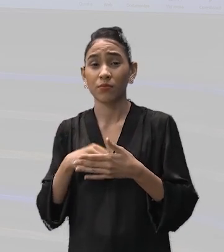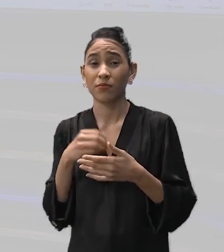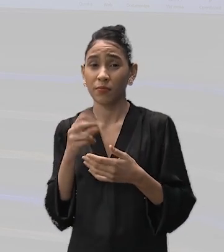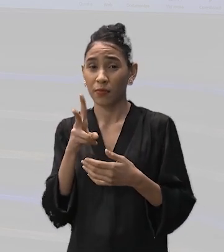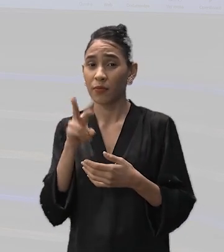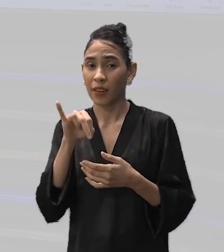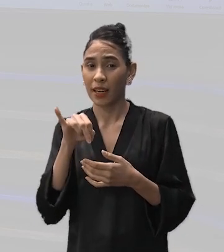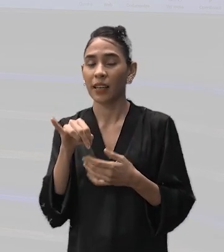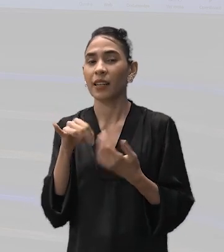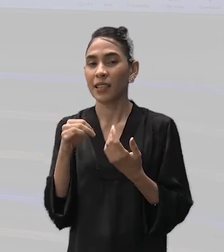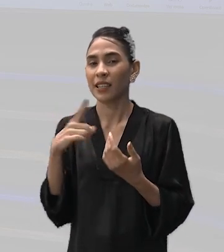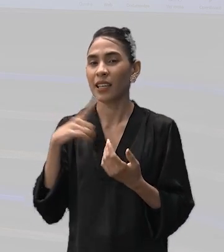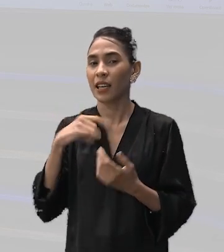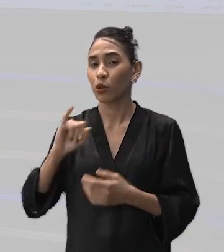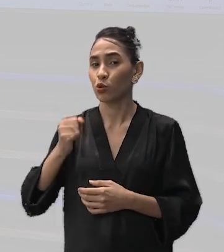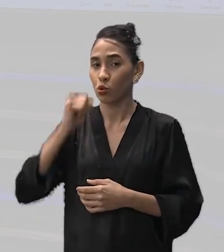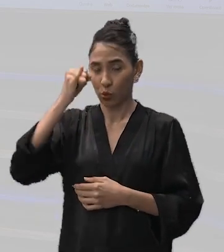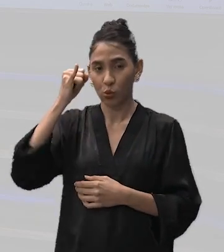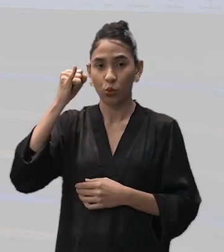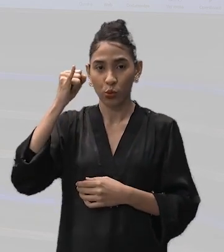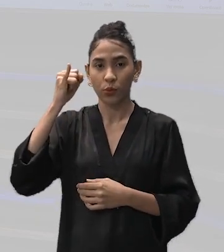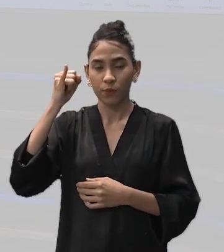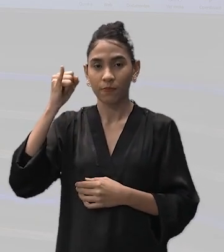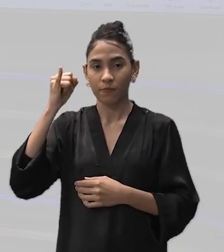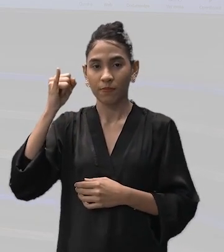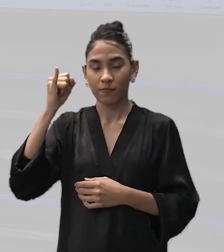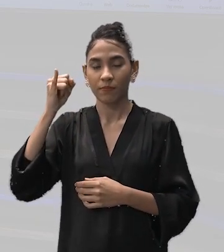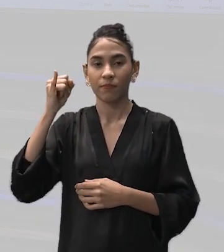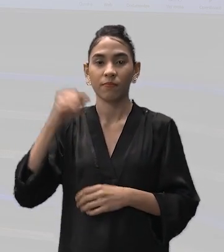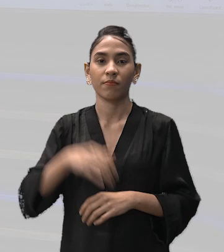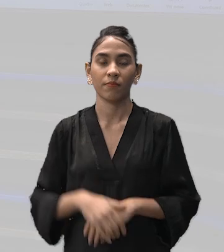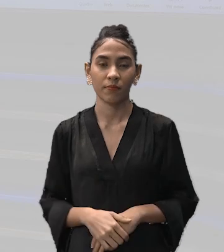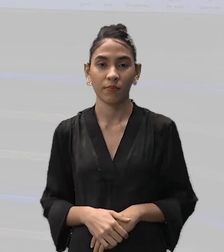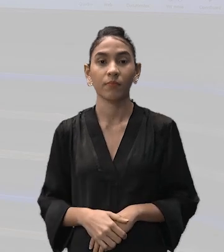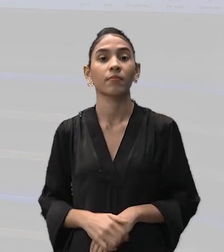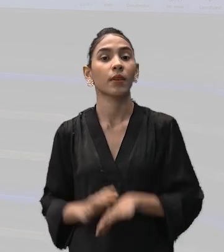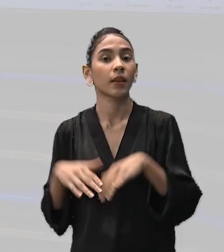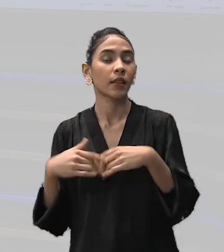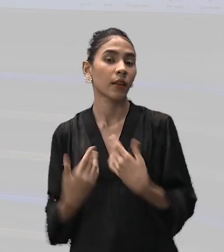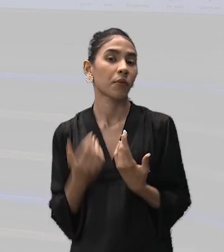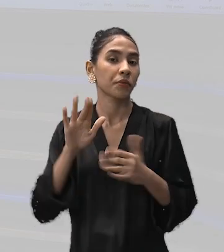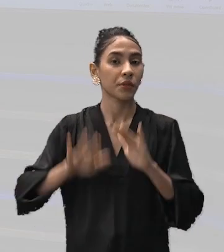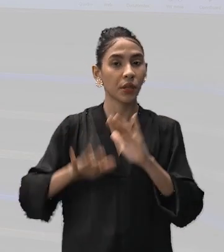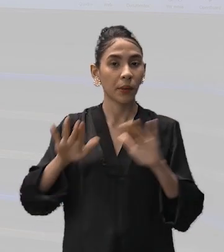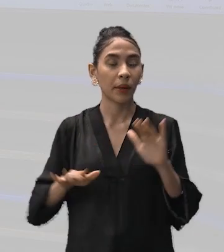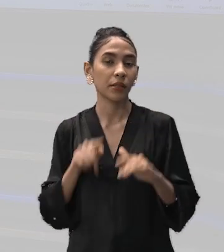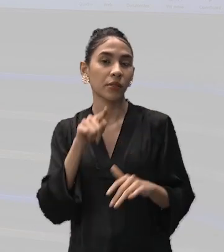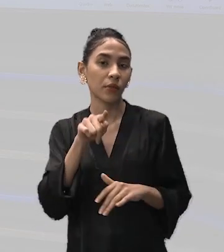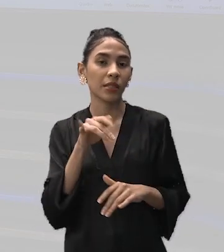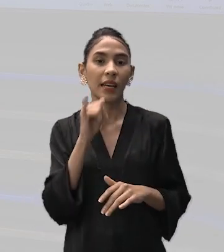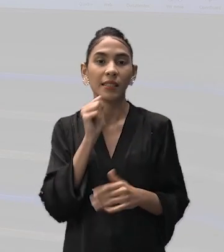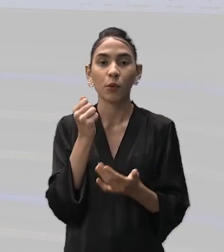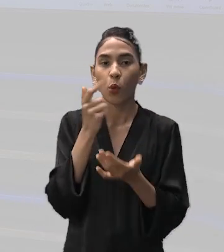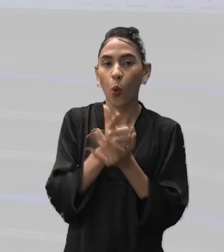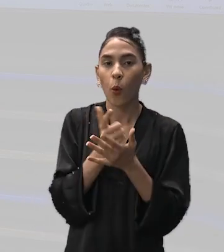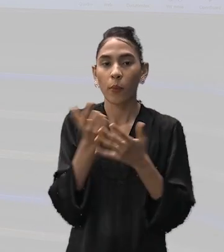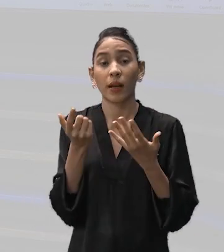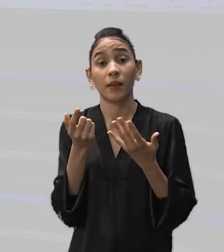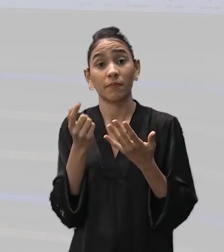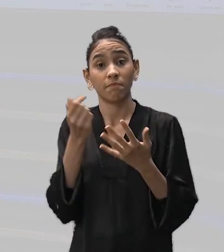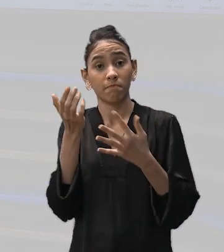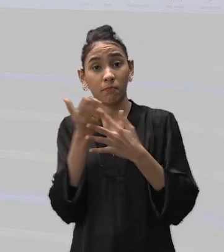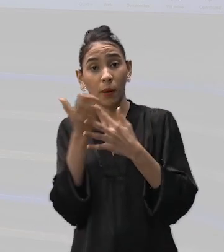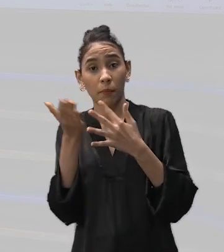perceba, alguns juros cobrados por operadoras financeiras, tá bom? Então, geralmente, quando você faz uma compra parcelada, por